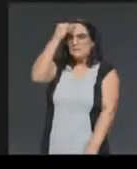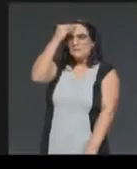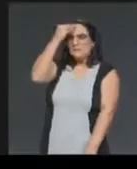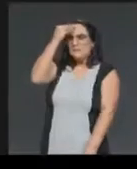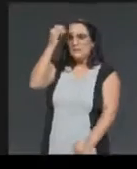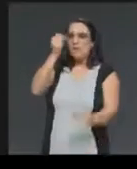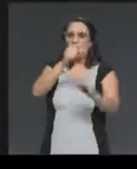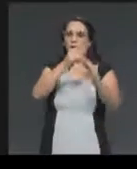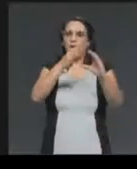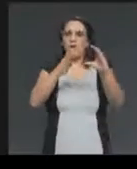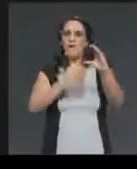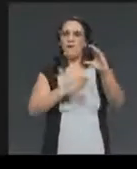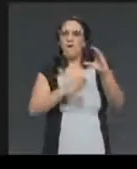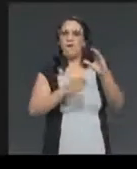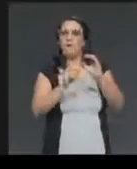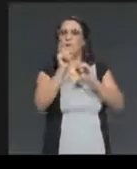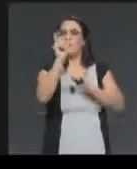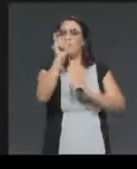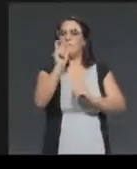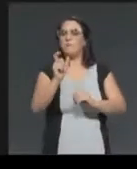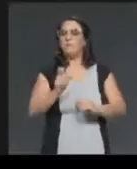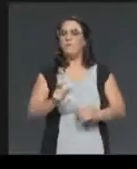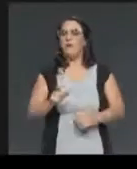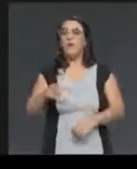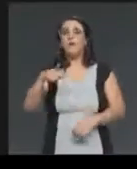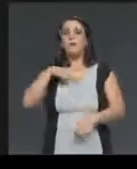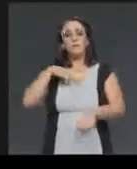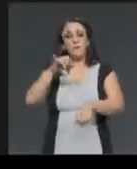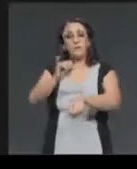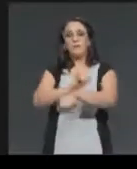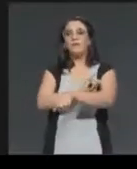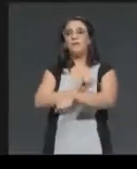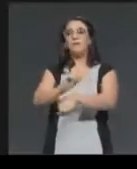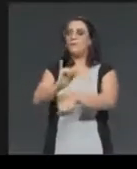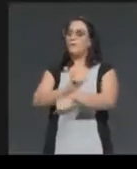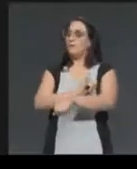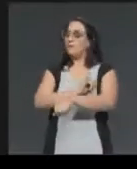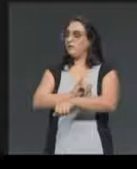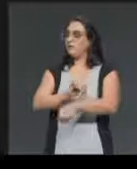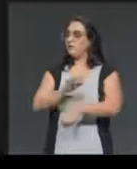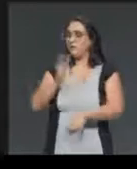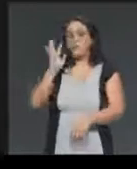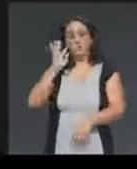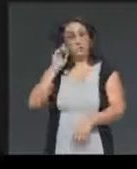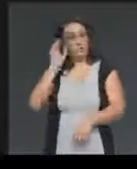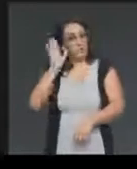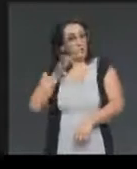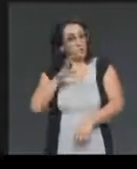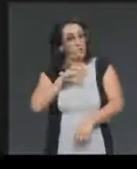palavras quanto à sílaba tônica. Tem alguma dica? Eu acho que você já respondeu ela.